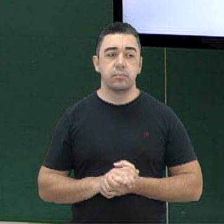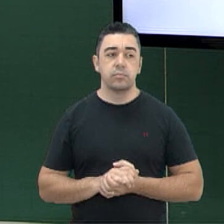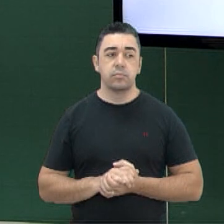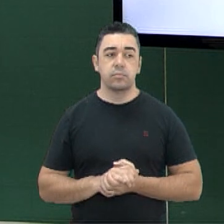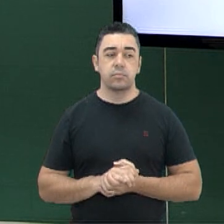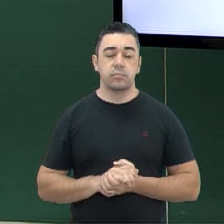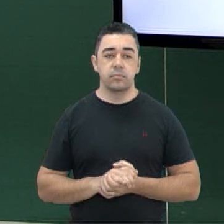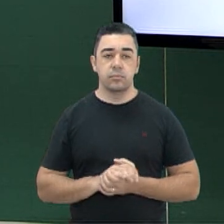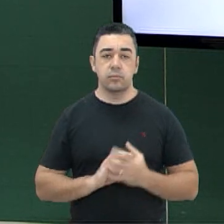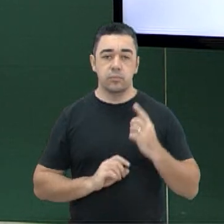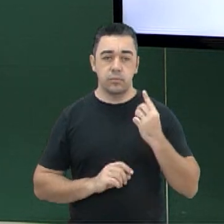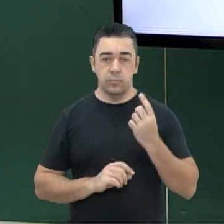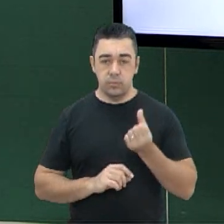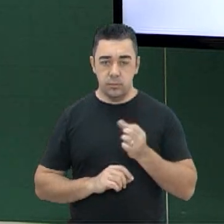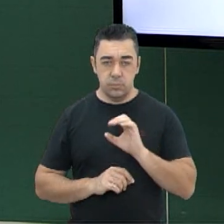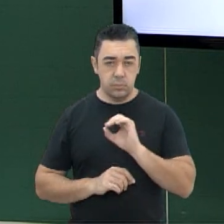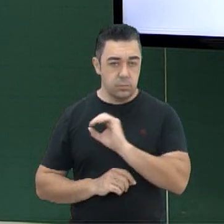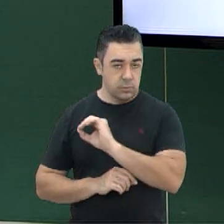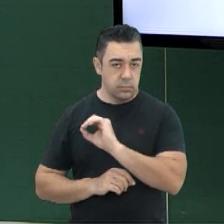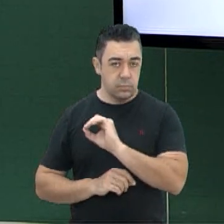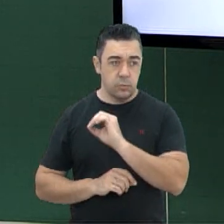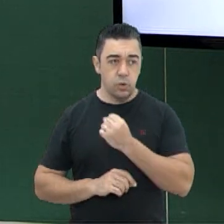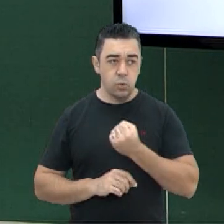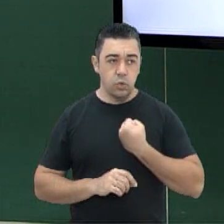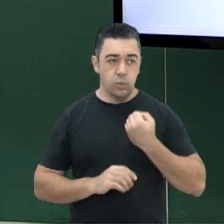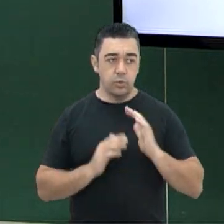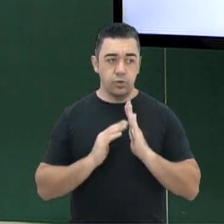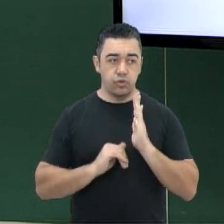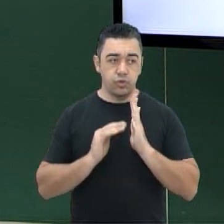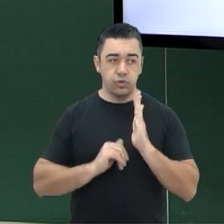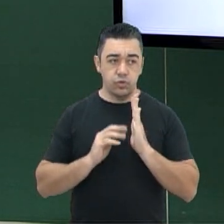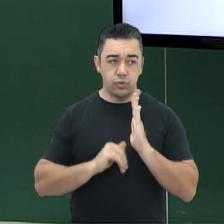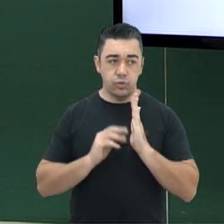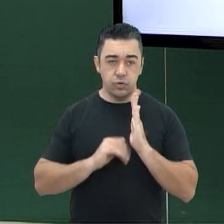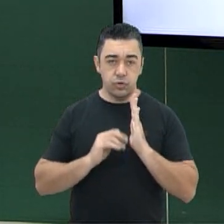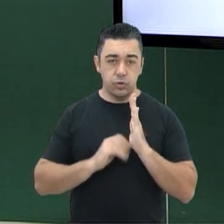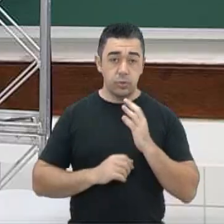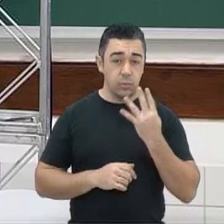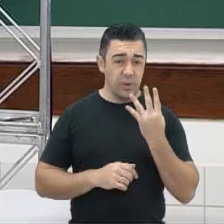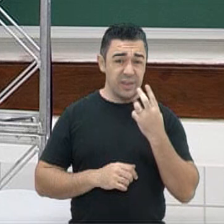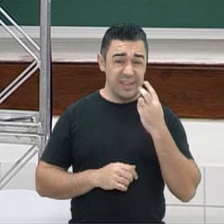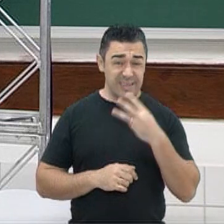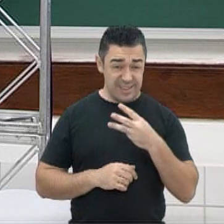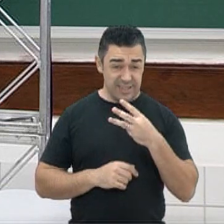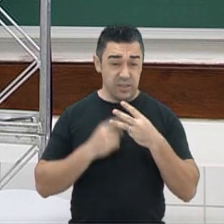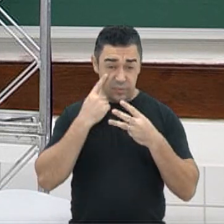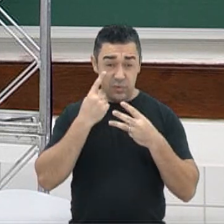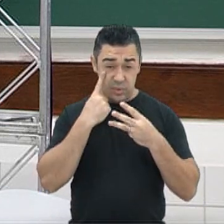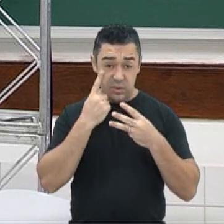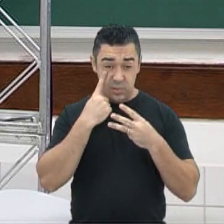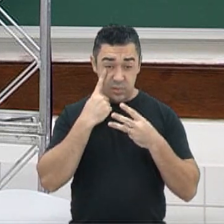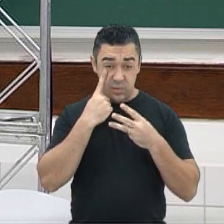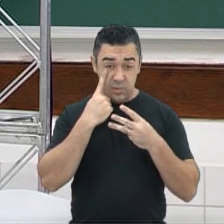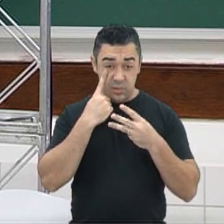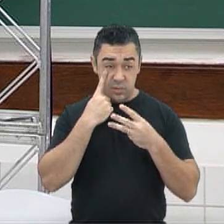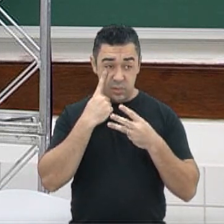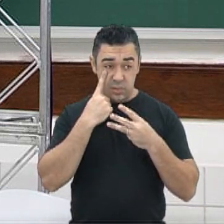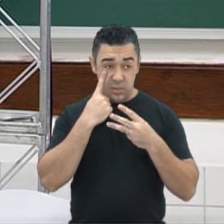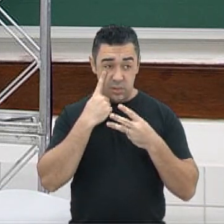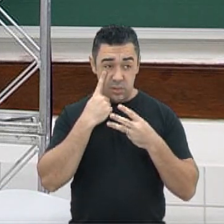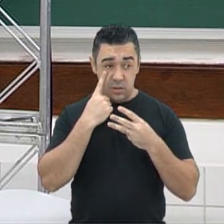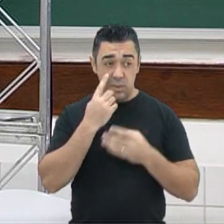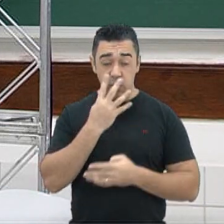ficou 1.600. Qual é o número que eu vou subtrair? Veja que aqui sobrou 43, certo? Então, eu vou